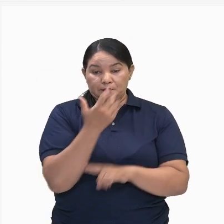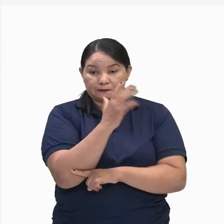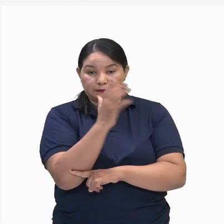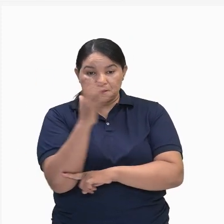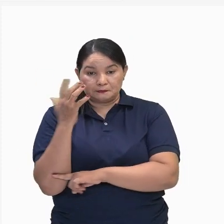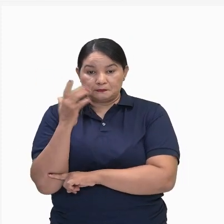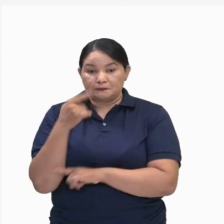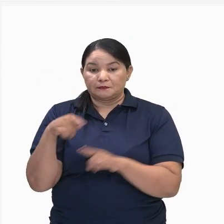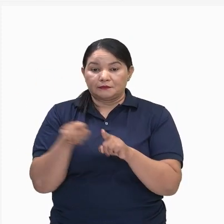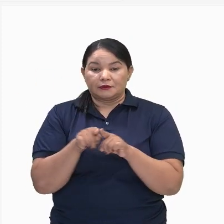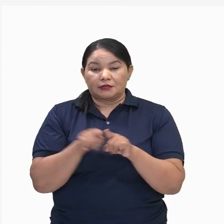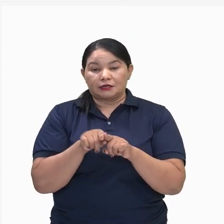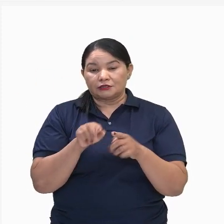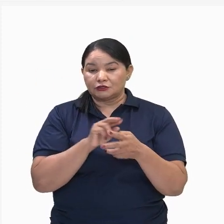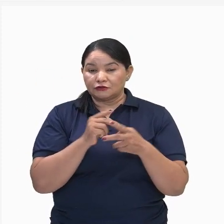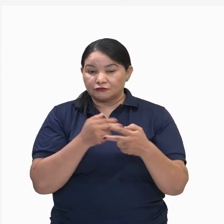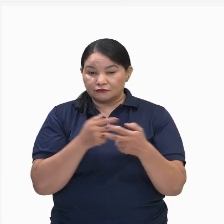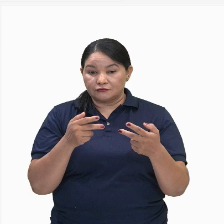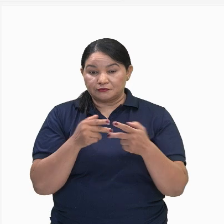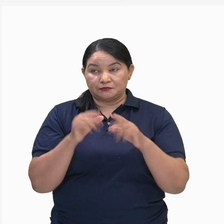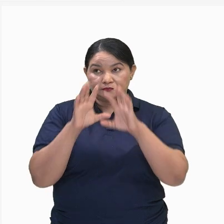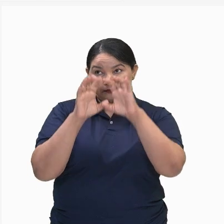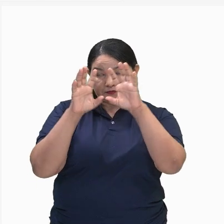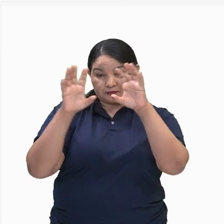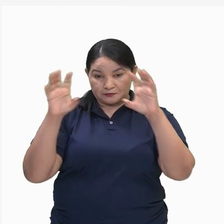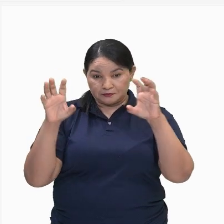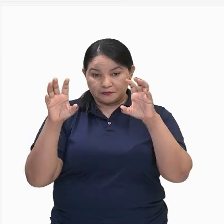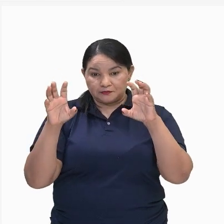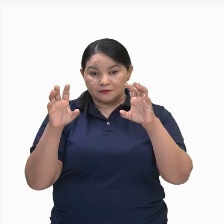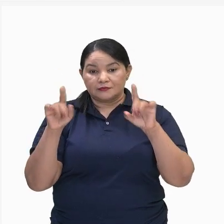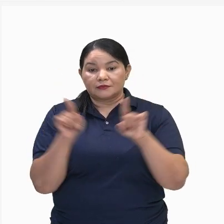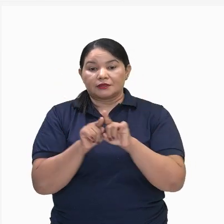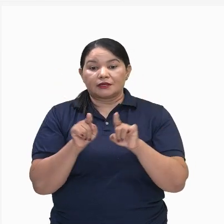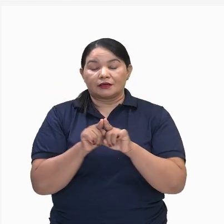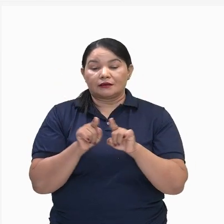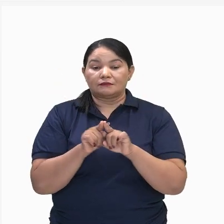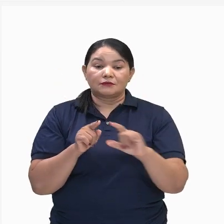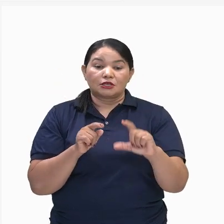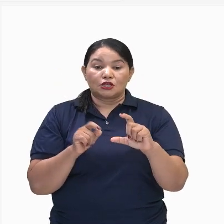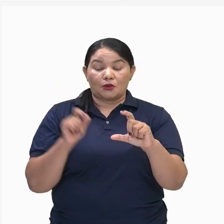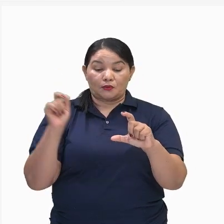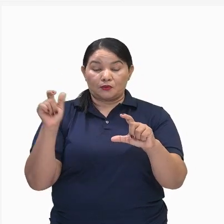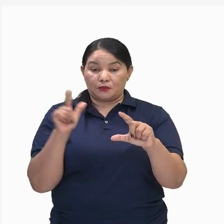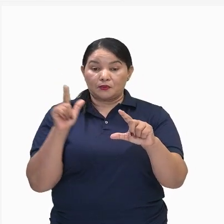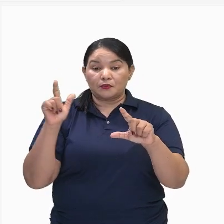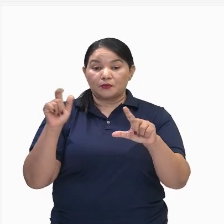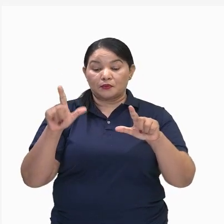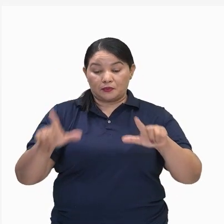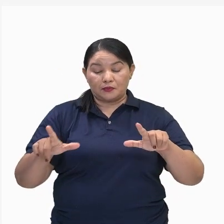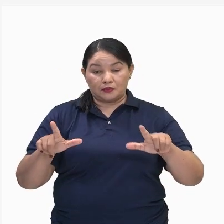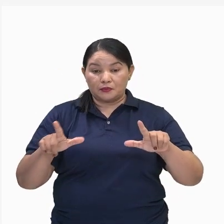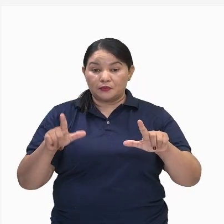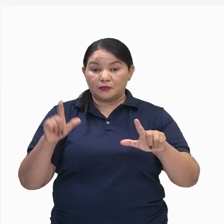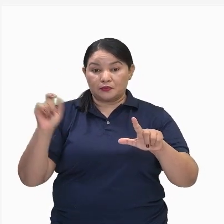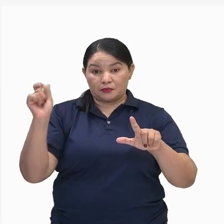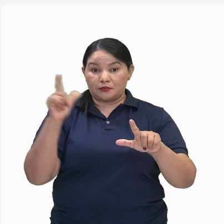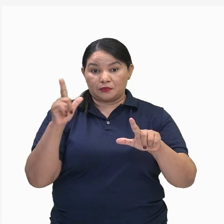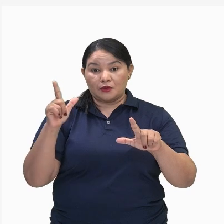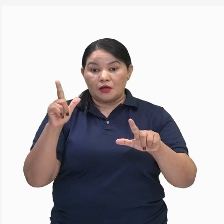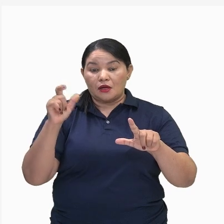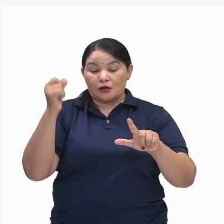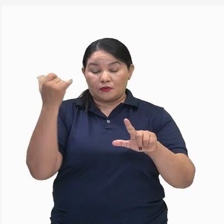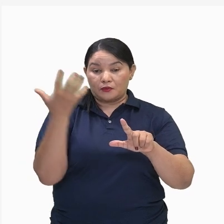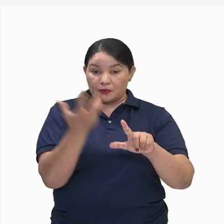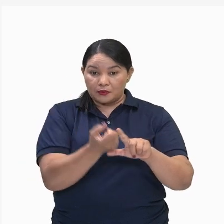de nuvens frequentes na região, a eficiência da energia solar pode ser impactada. No entanto, o interesse crescente